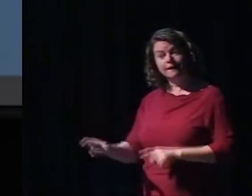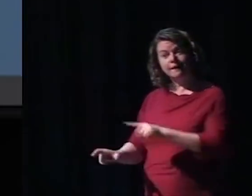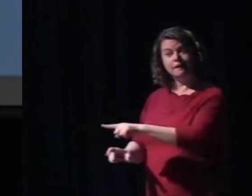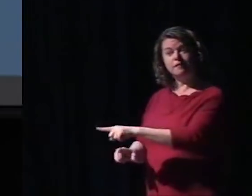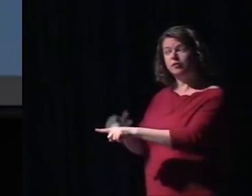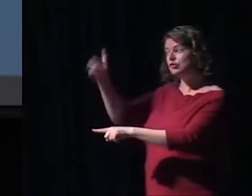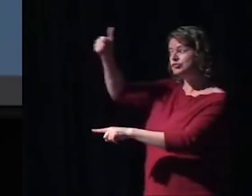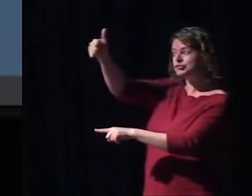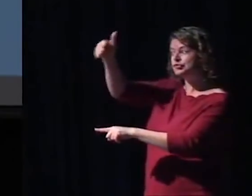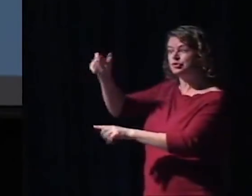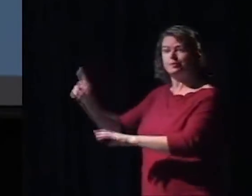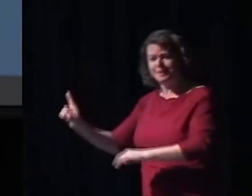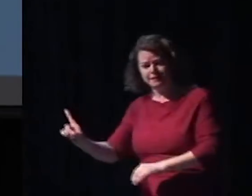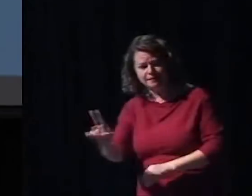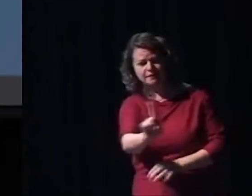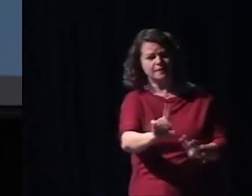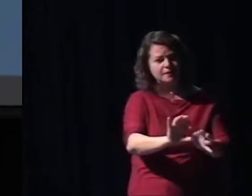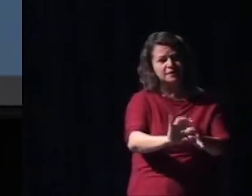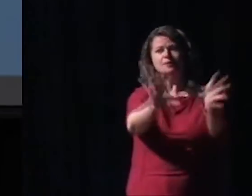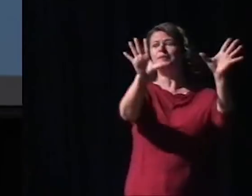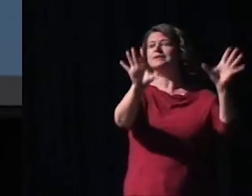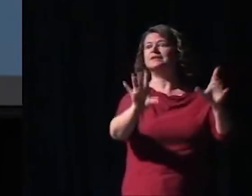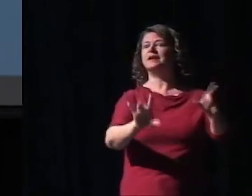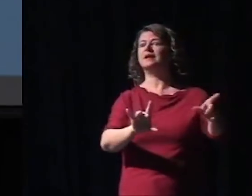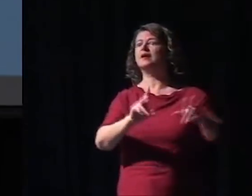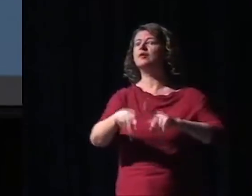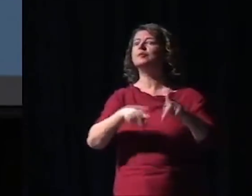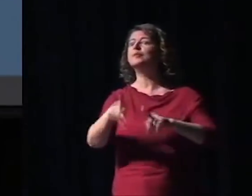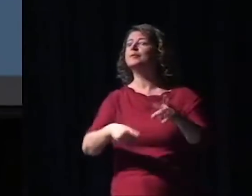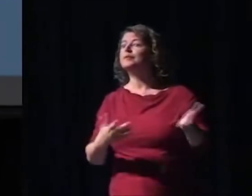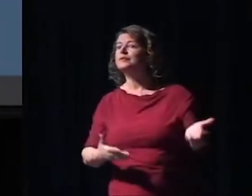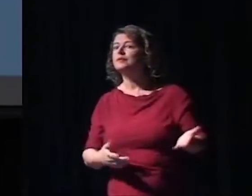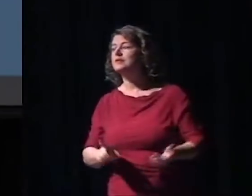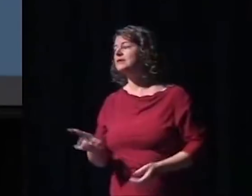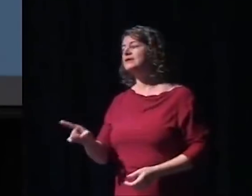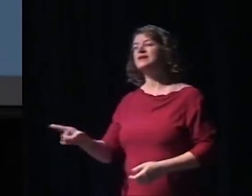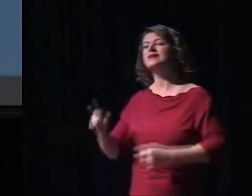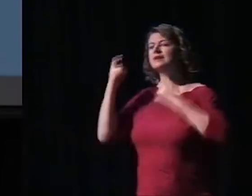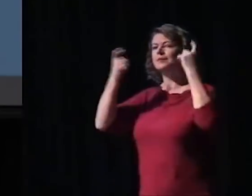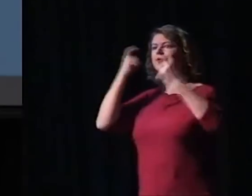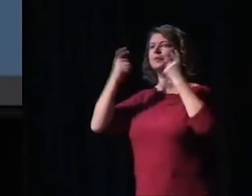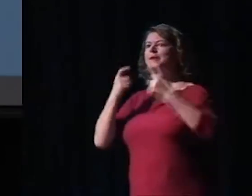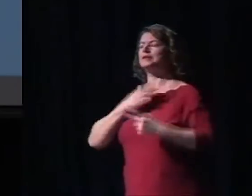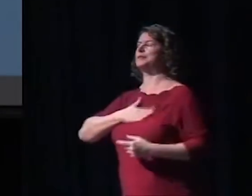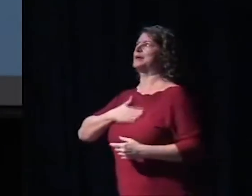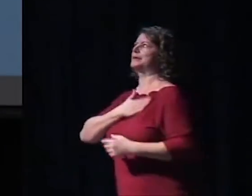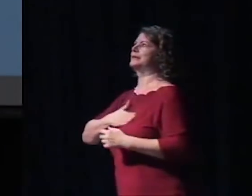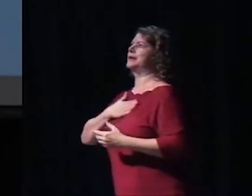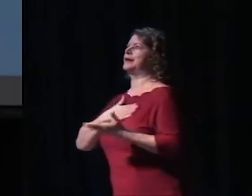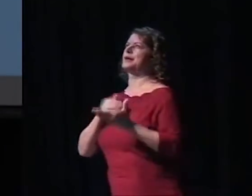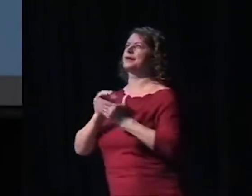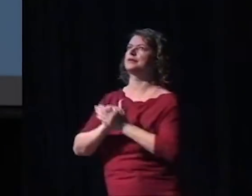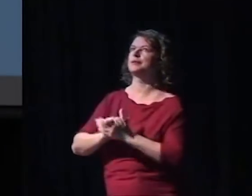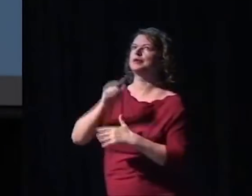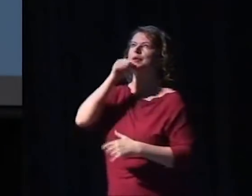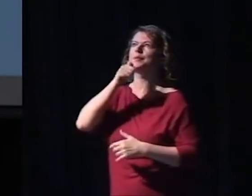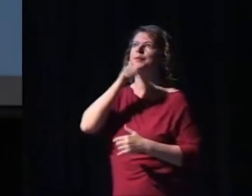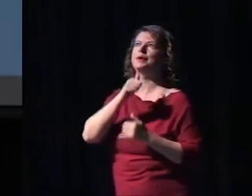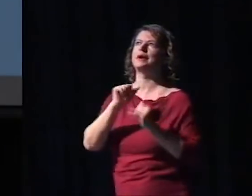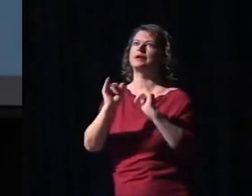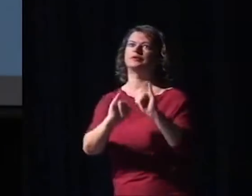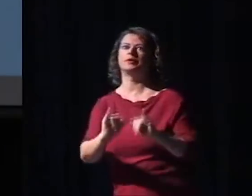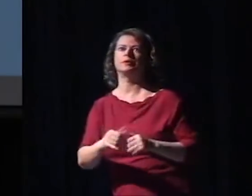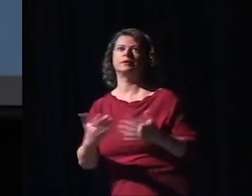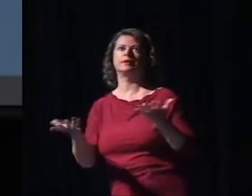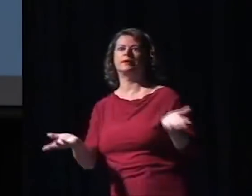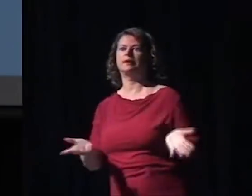consegue fazer. Ele está mais preocupado com o prazer dele do que com o serviço dele. Ele está mais preocupado em ser chamado